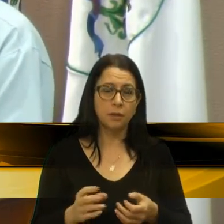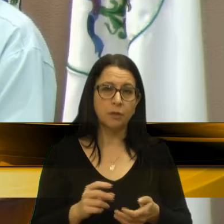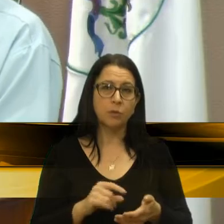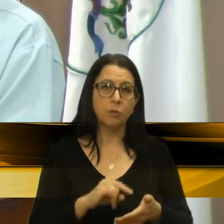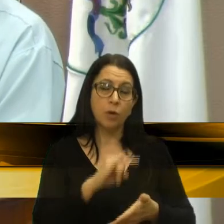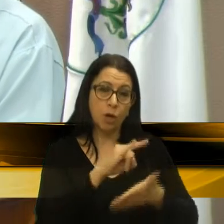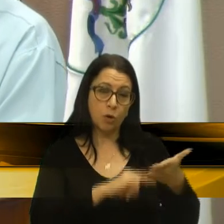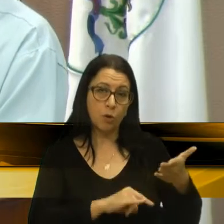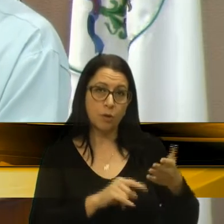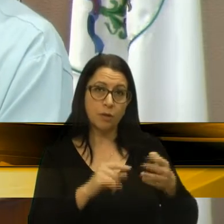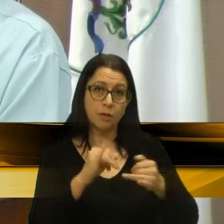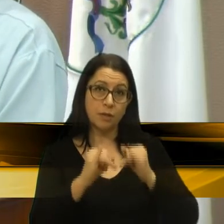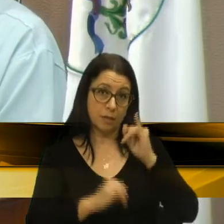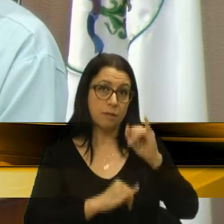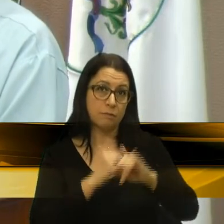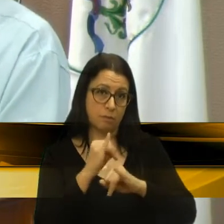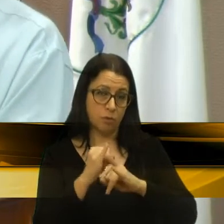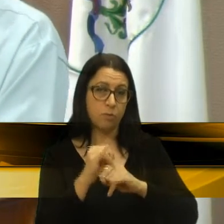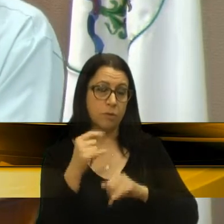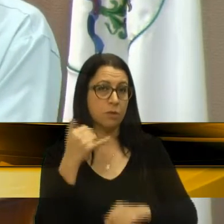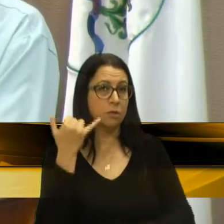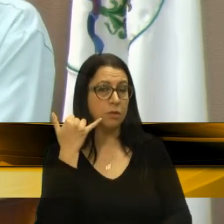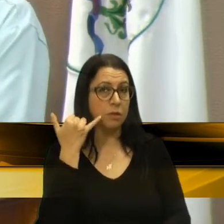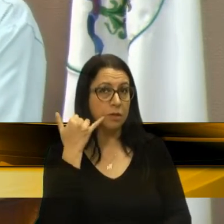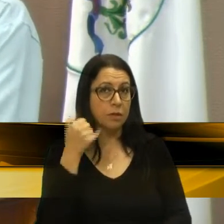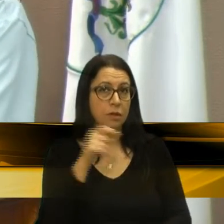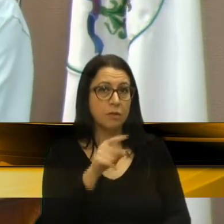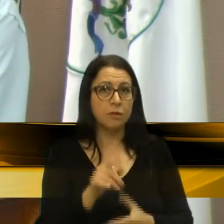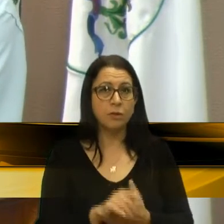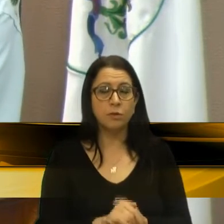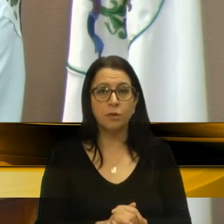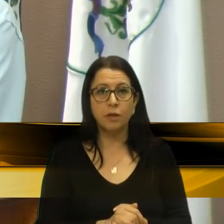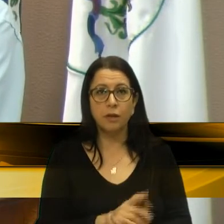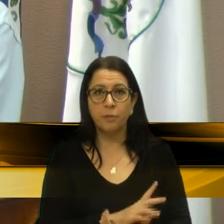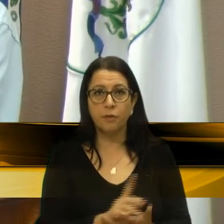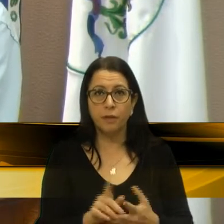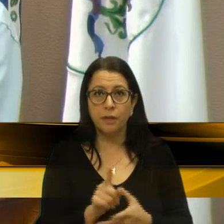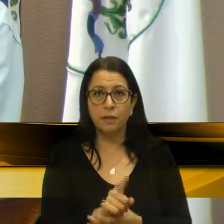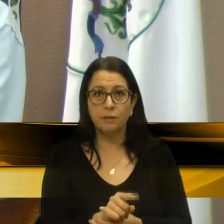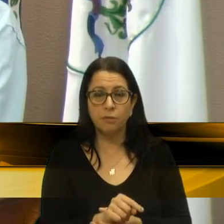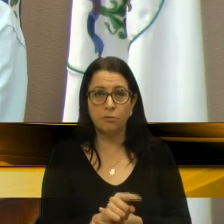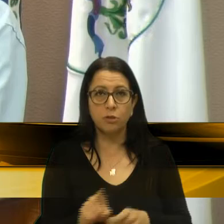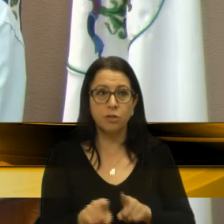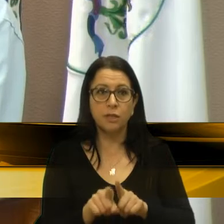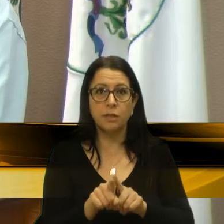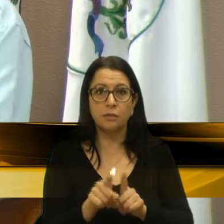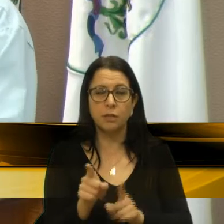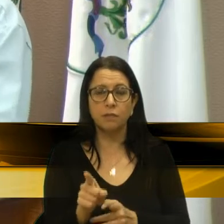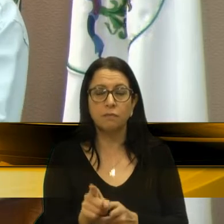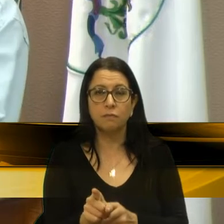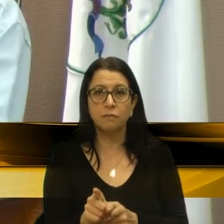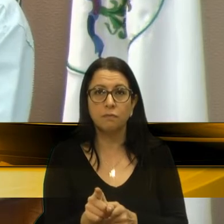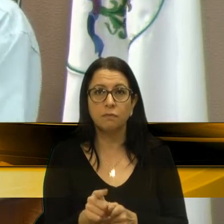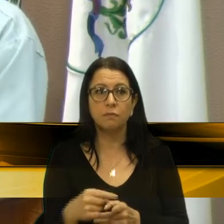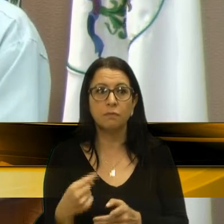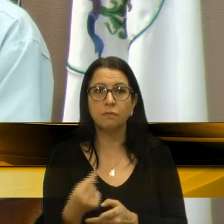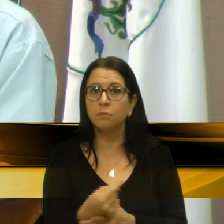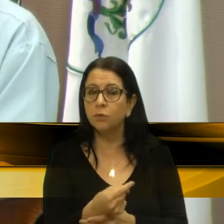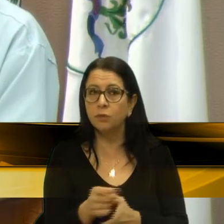ele precisa da do telefone funcionando e ativado o vereador renato oliveira então